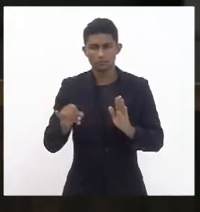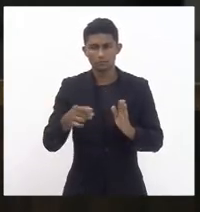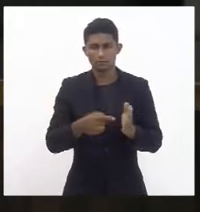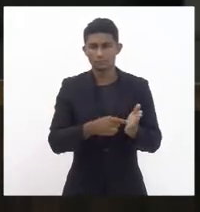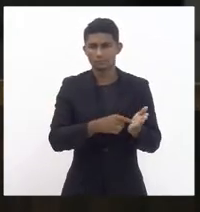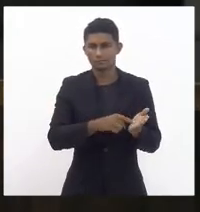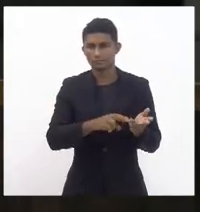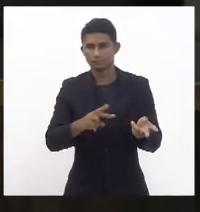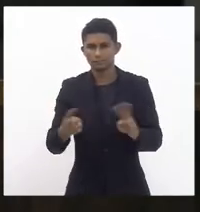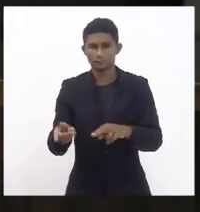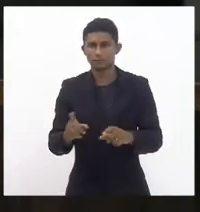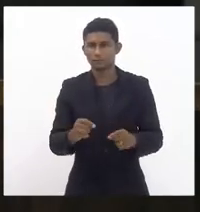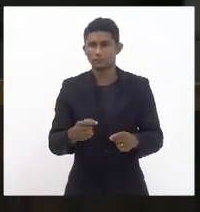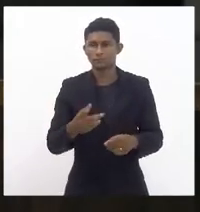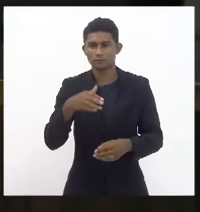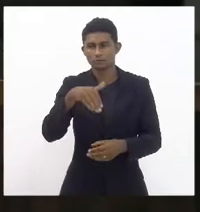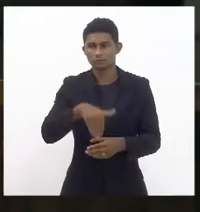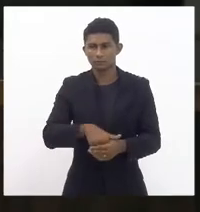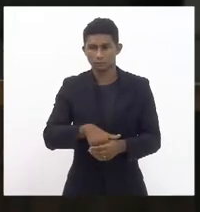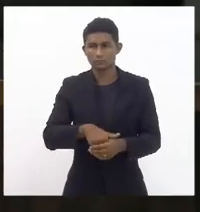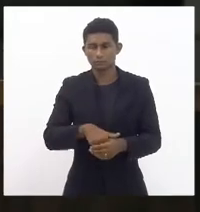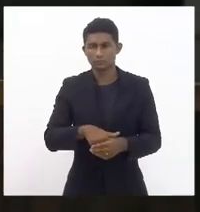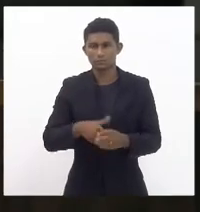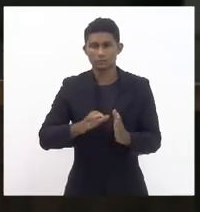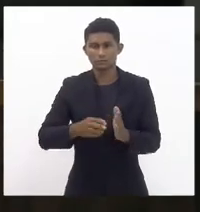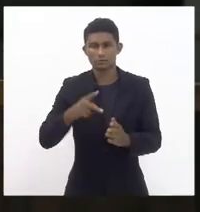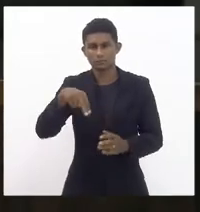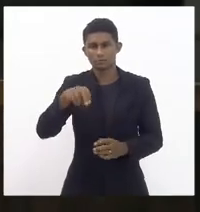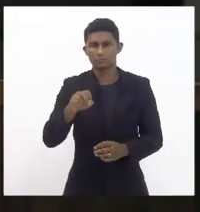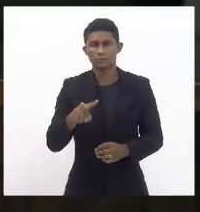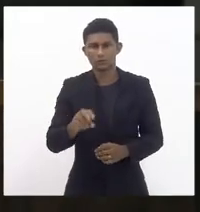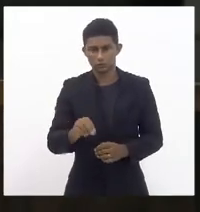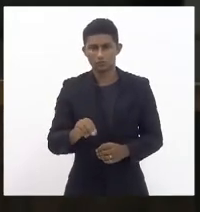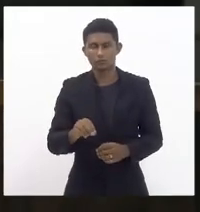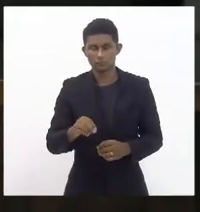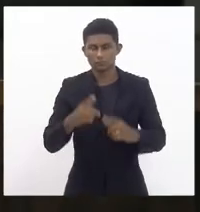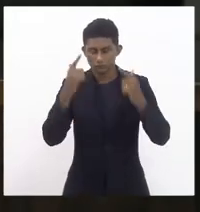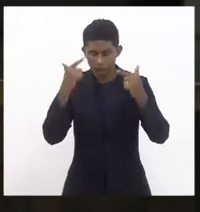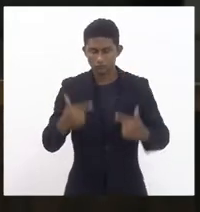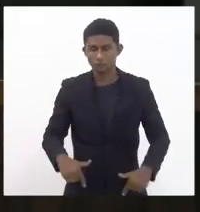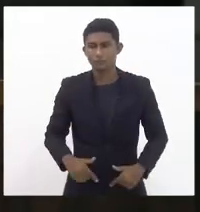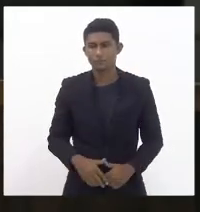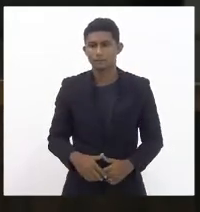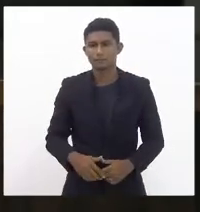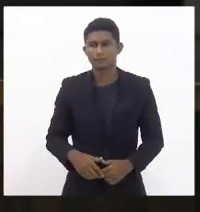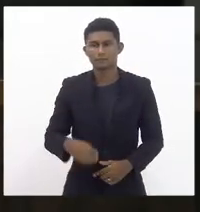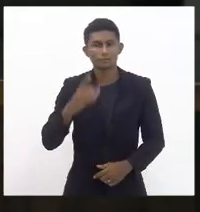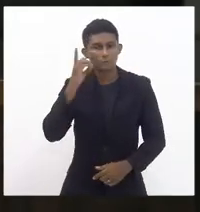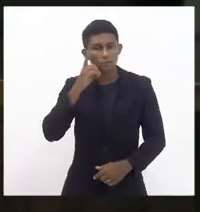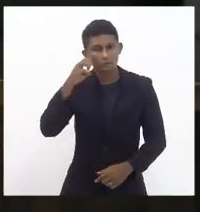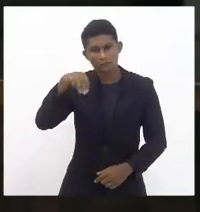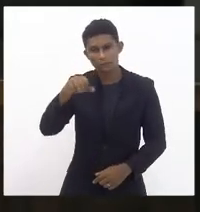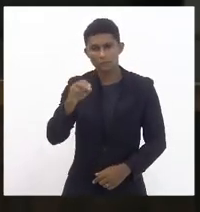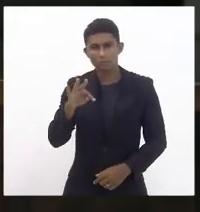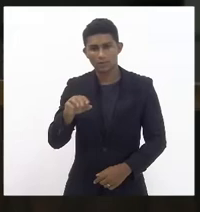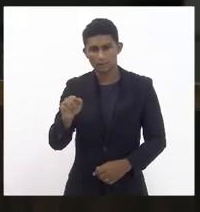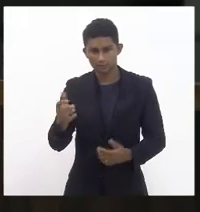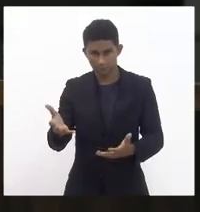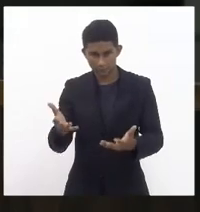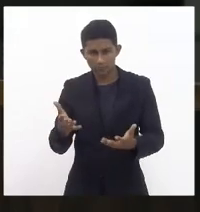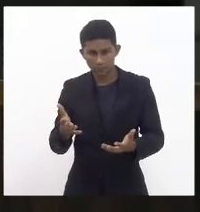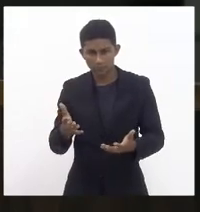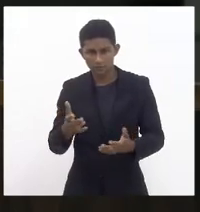com volta também pela extensão do novo como fazemos sempre deputada marca que a declarante de vir